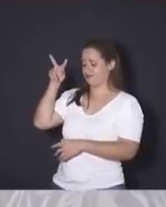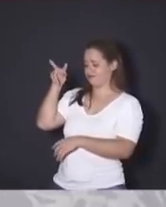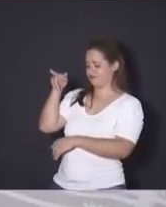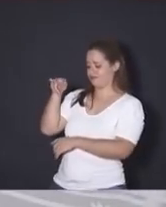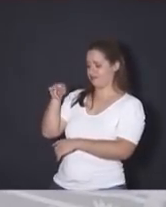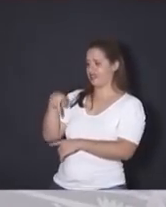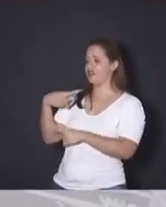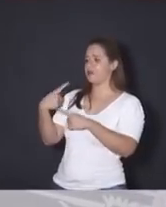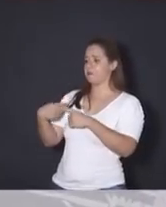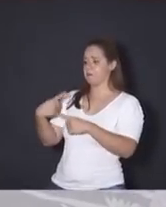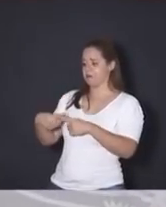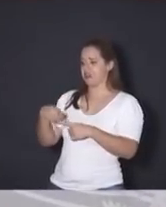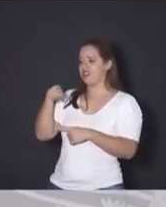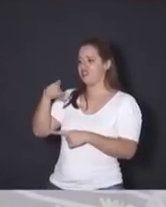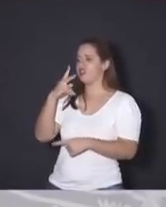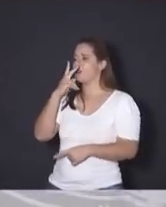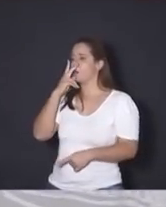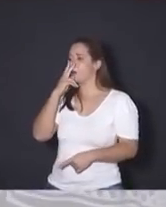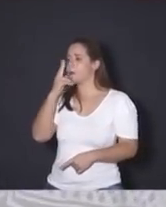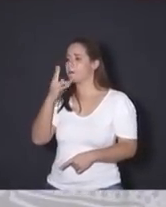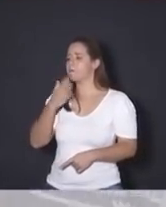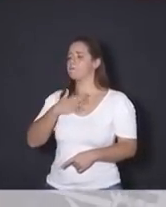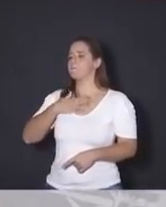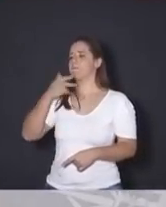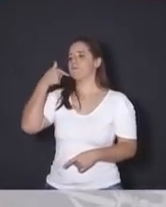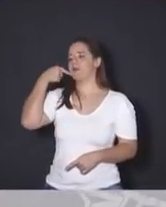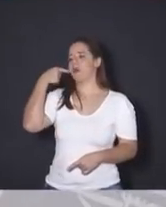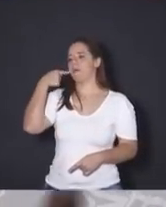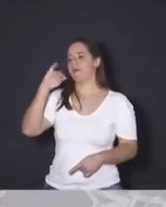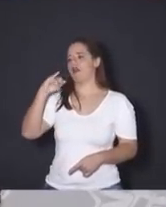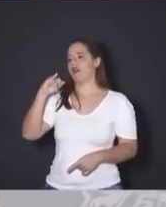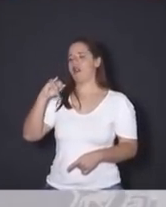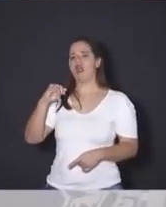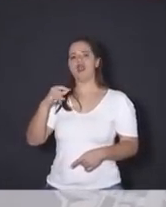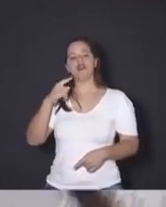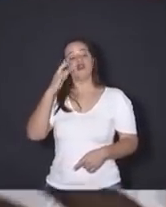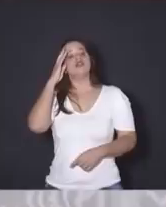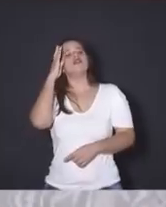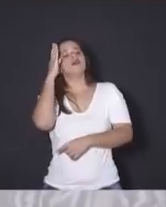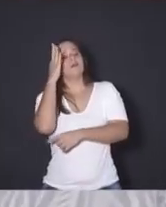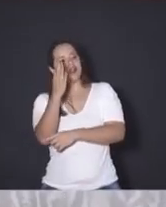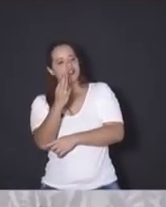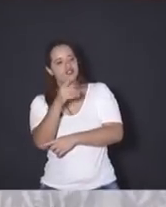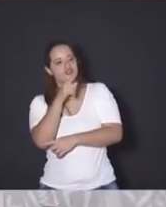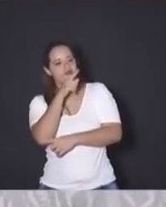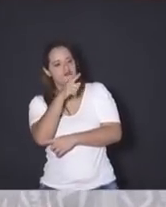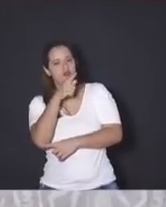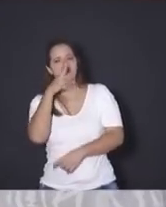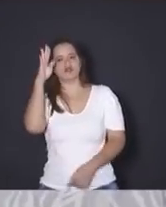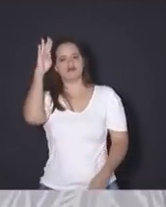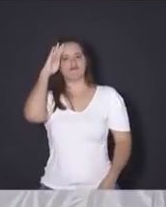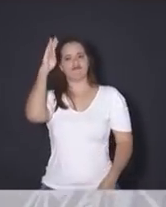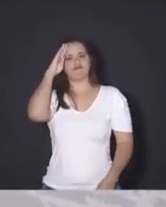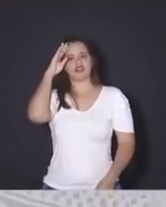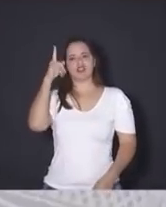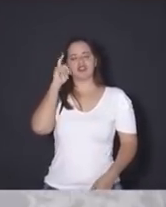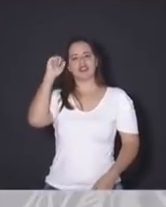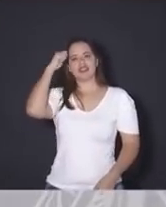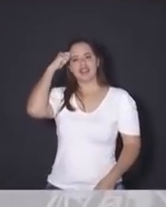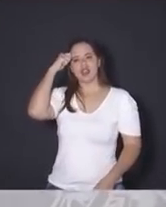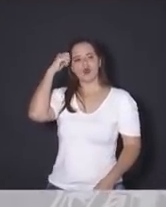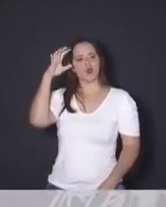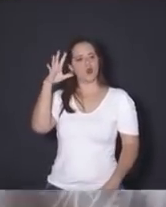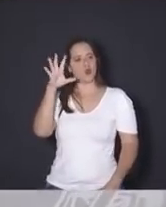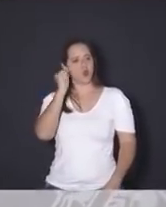disse é porque ele parece com o meu pai então imagine você enquanto militante negro ouvir